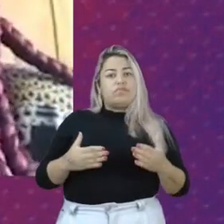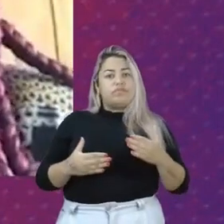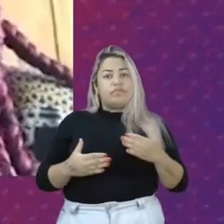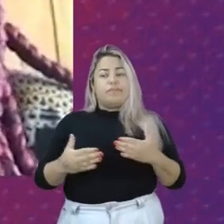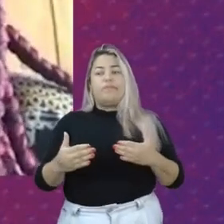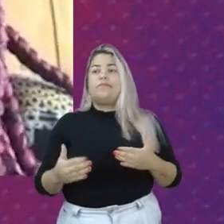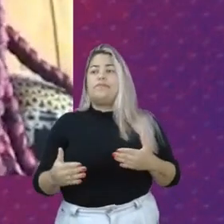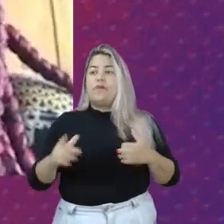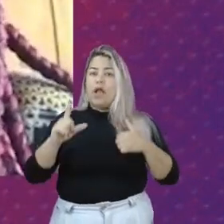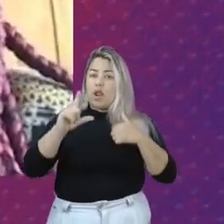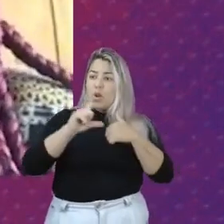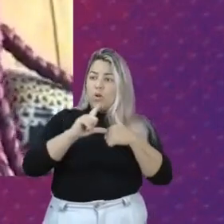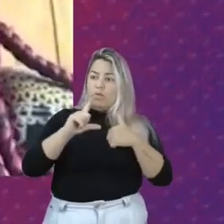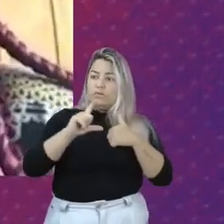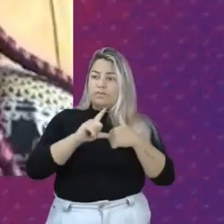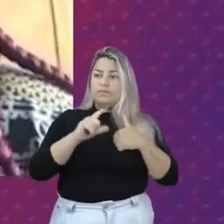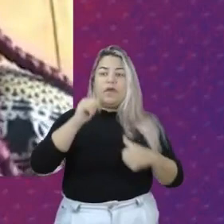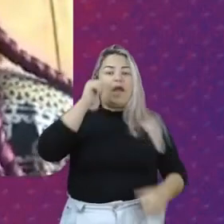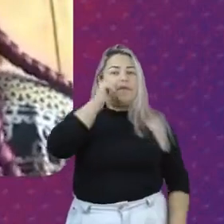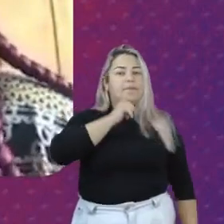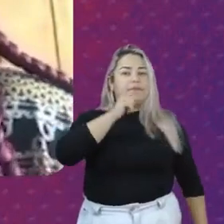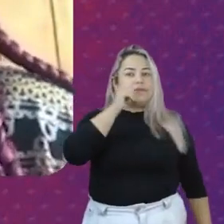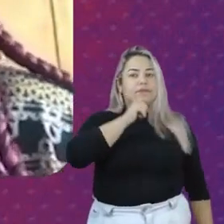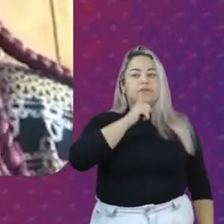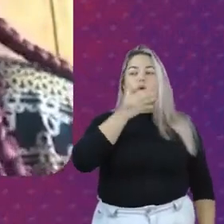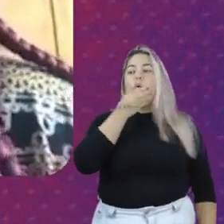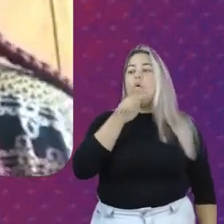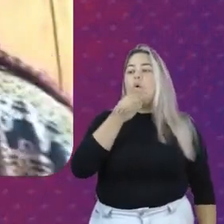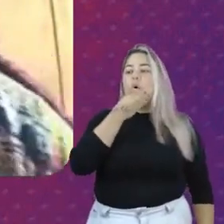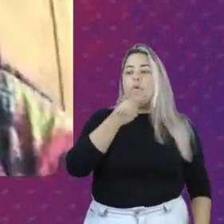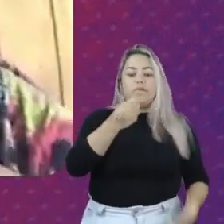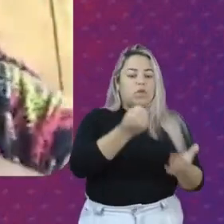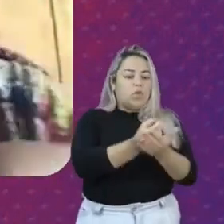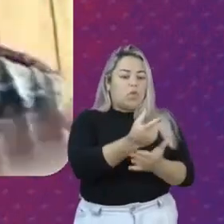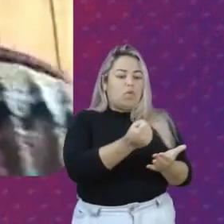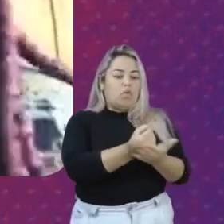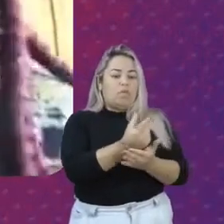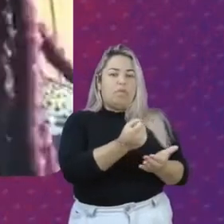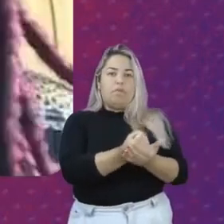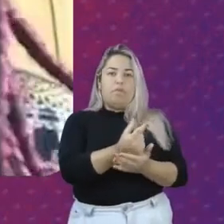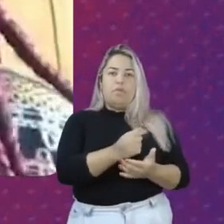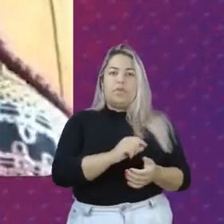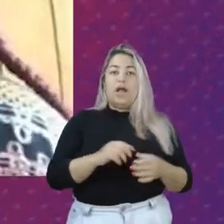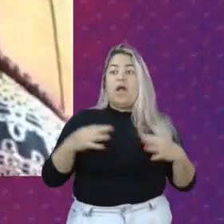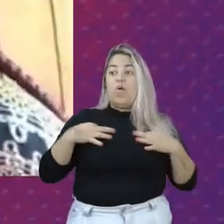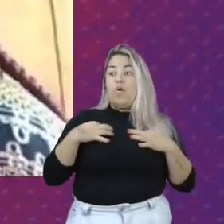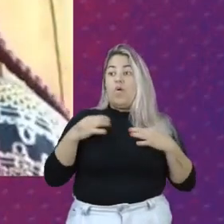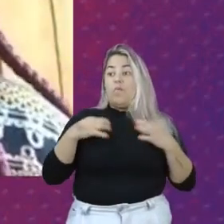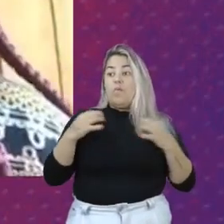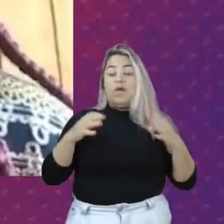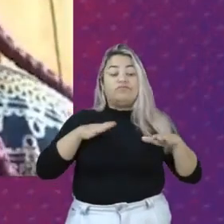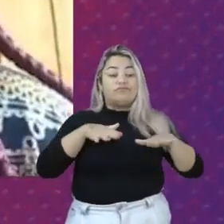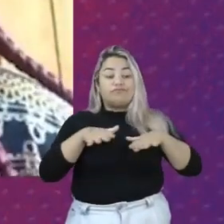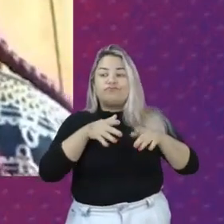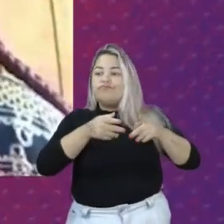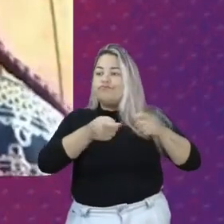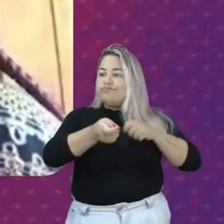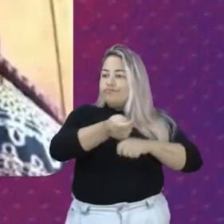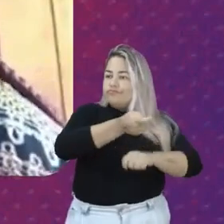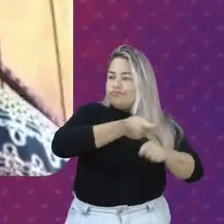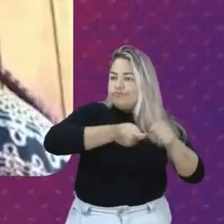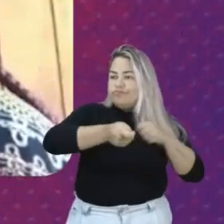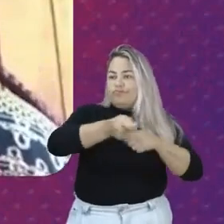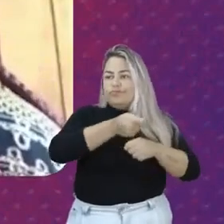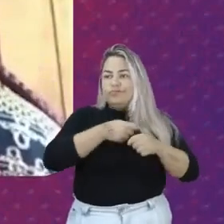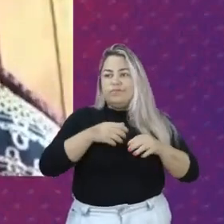a loja em que a menina, o rapaz, compra a roupa, movimenta a economia de toda a cidade, é o